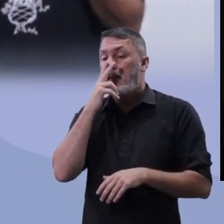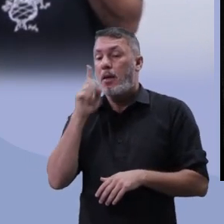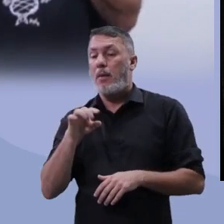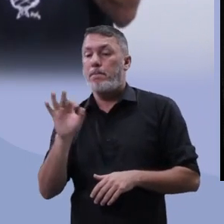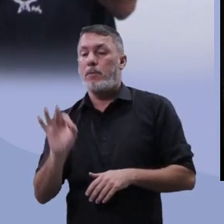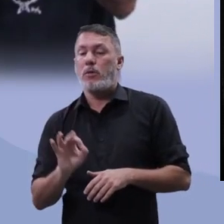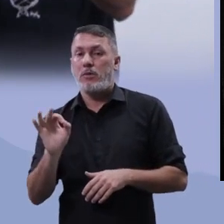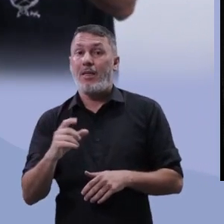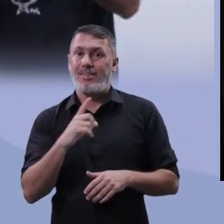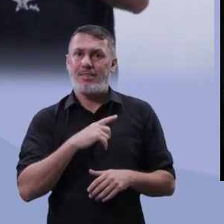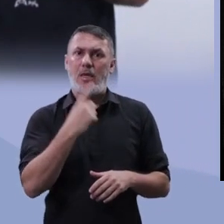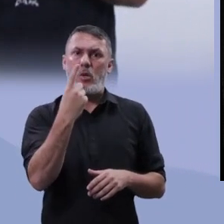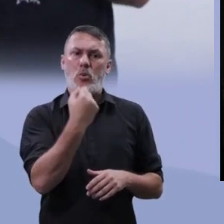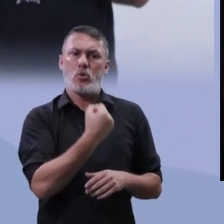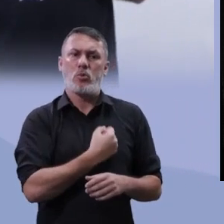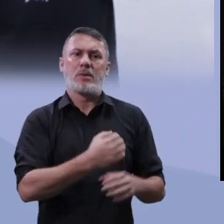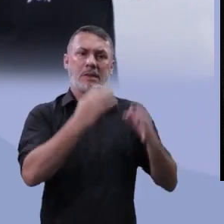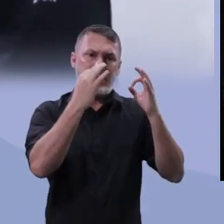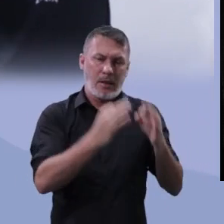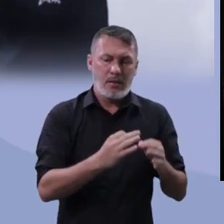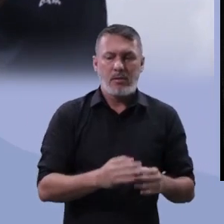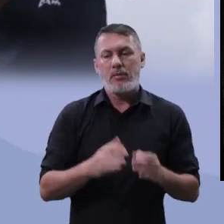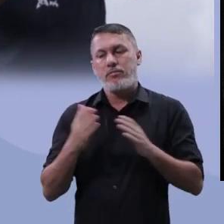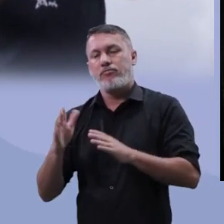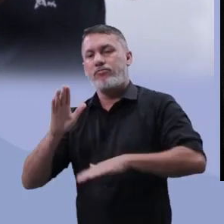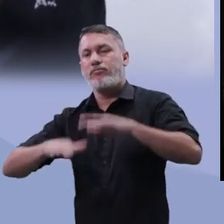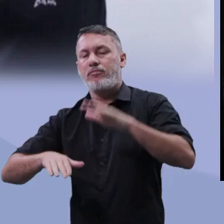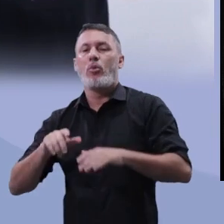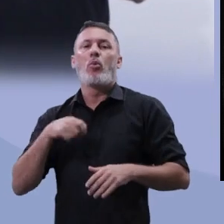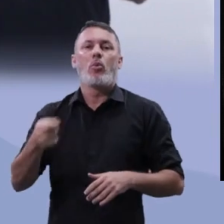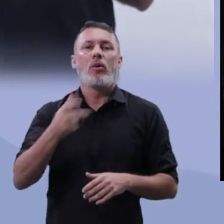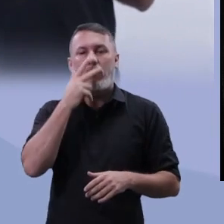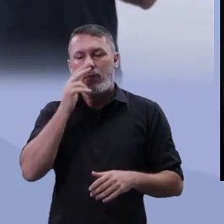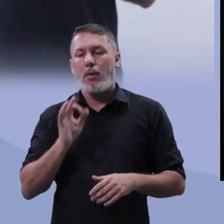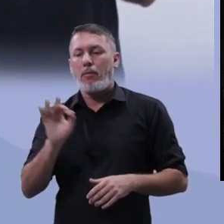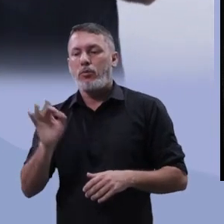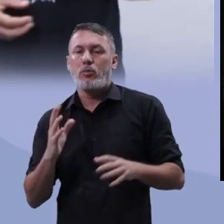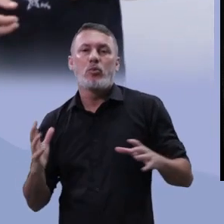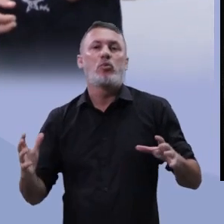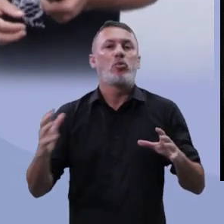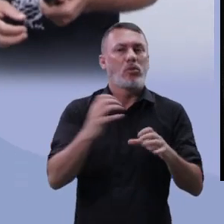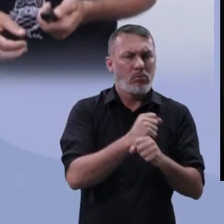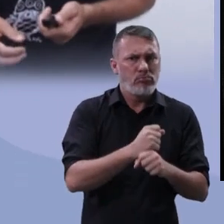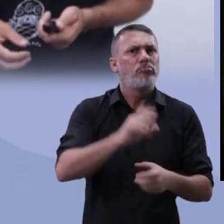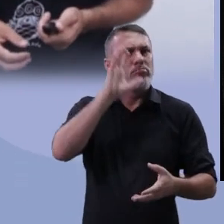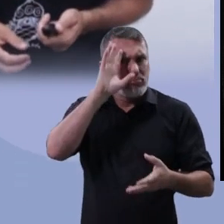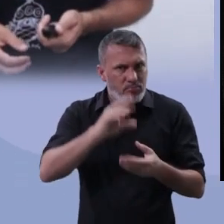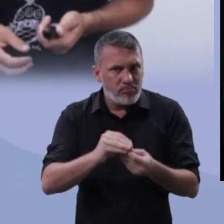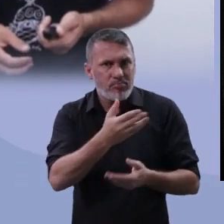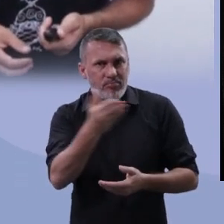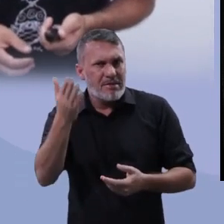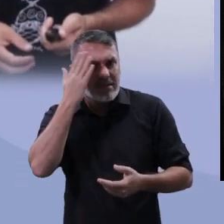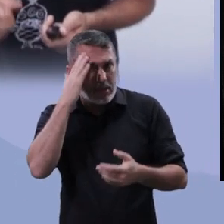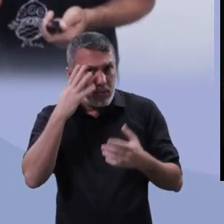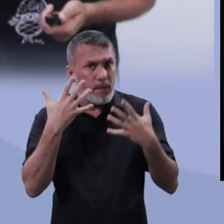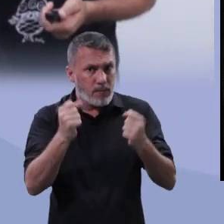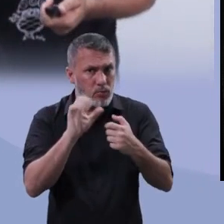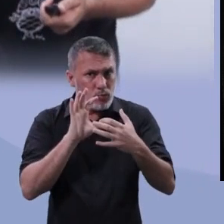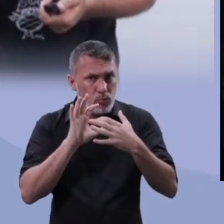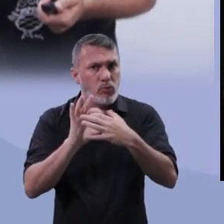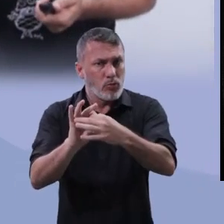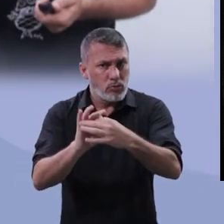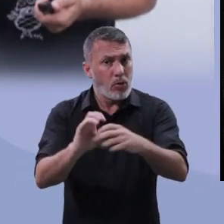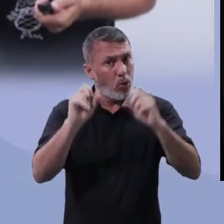número percentual. É quantos por cento uma parte corresponde de um total. Pegou a visão, meu hacker?